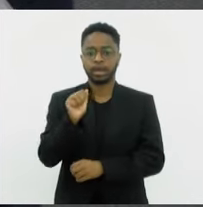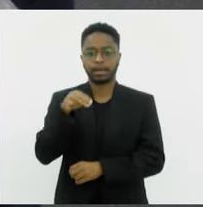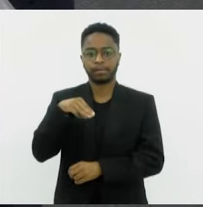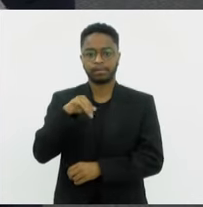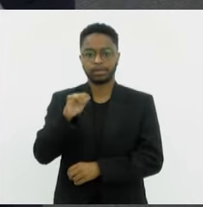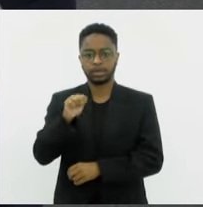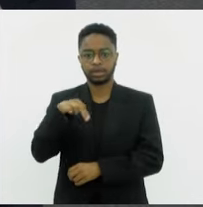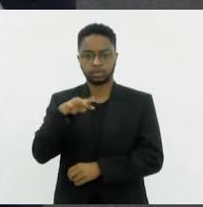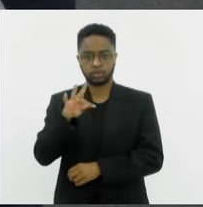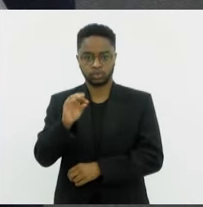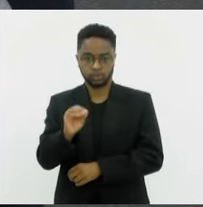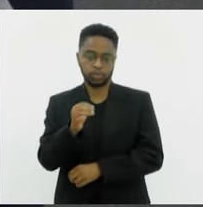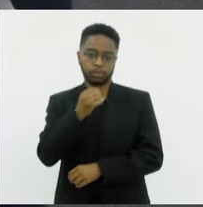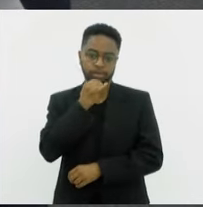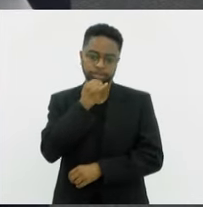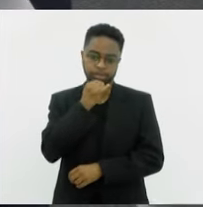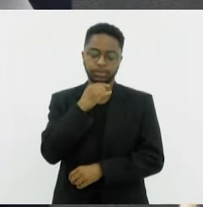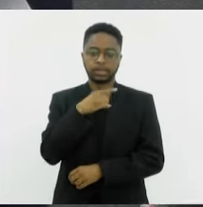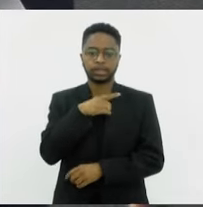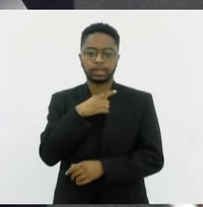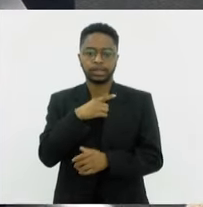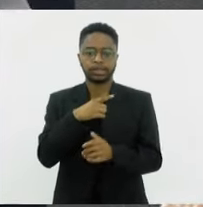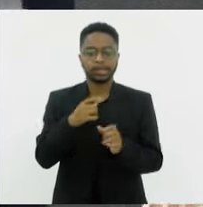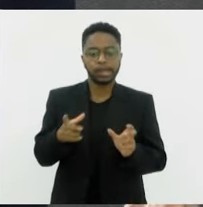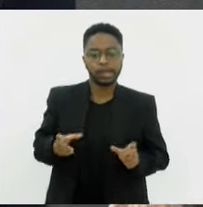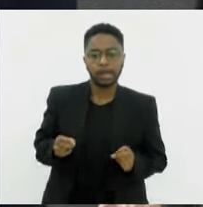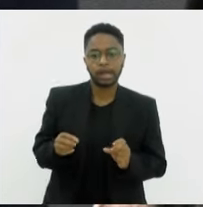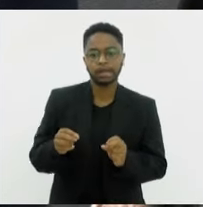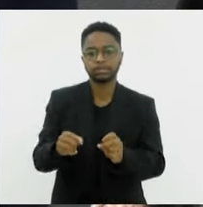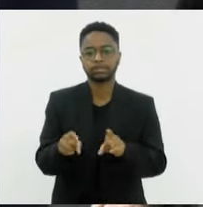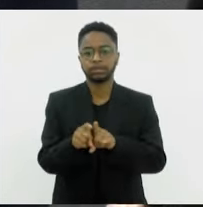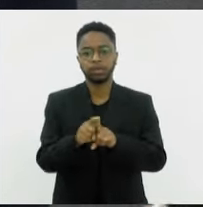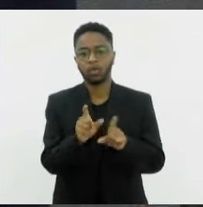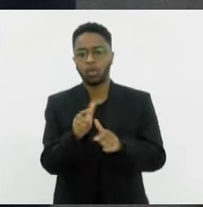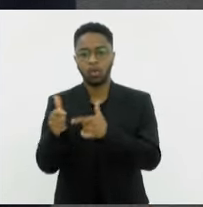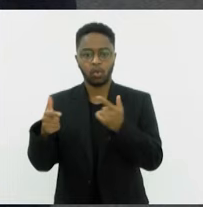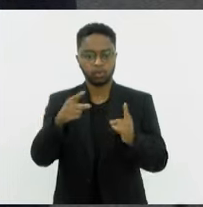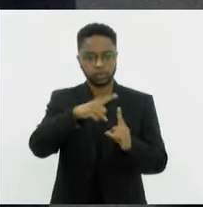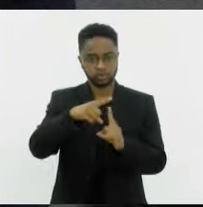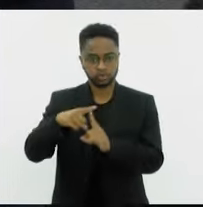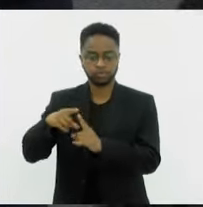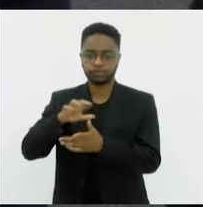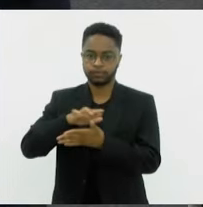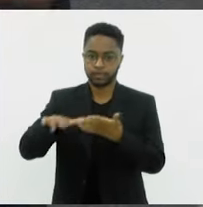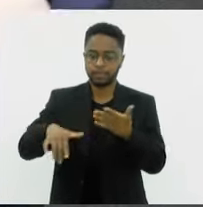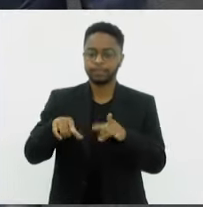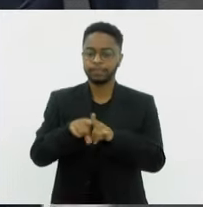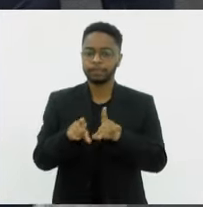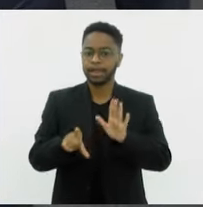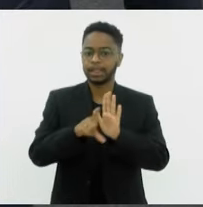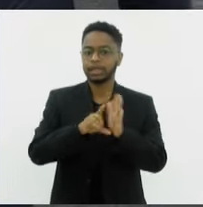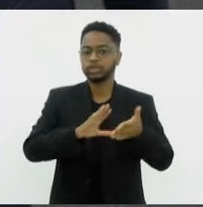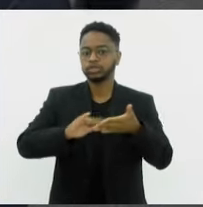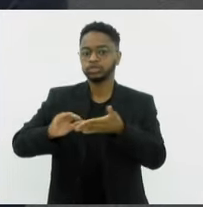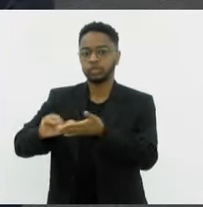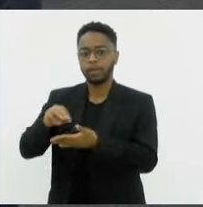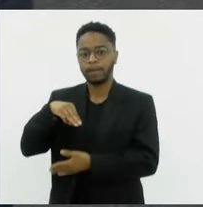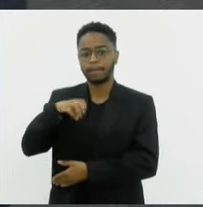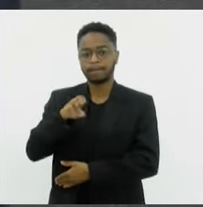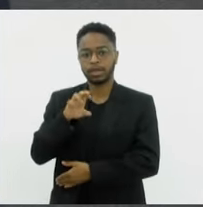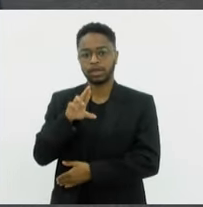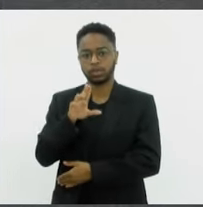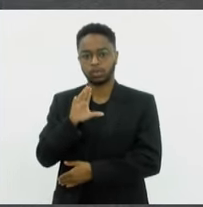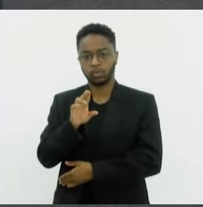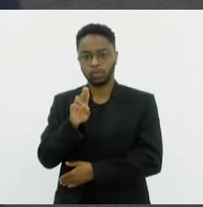dava vários tipos de câncer, asbestose, mesotelioma, a lei que tirou o mercúrio das empresas de